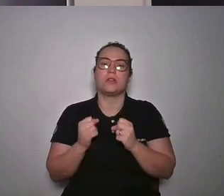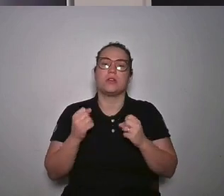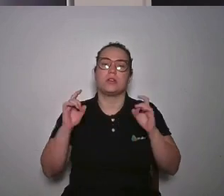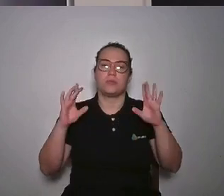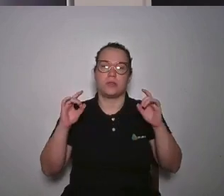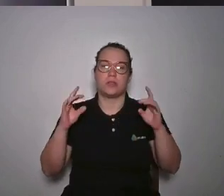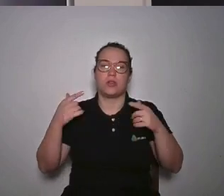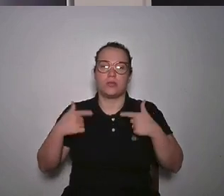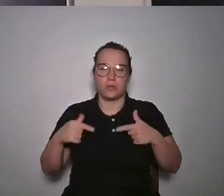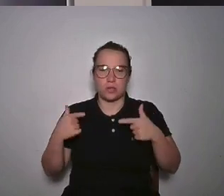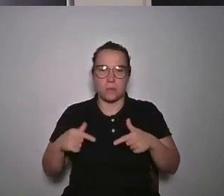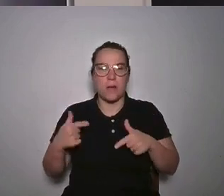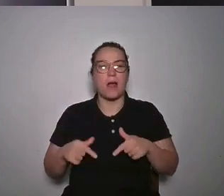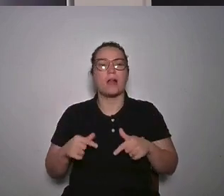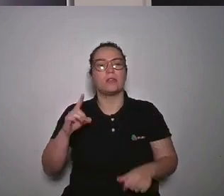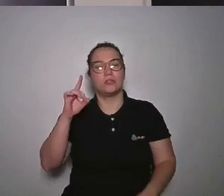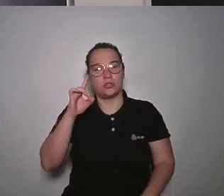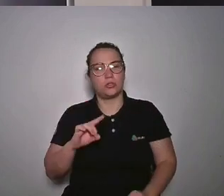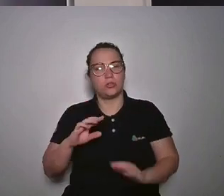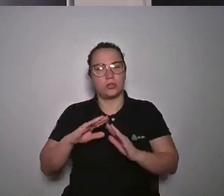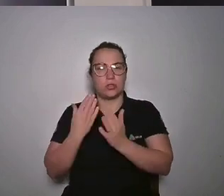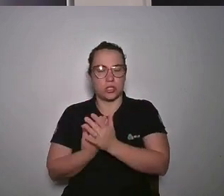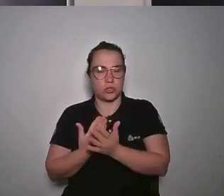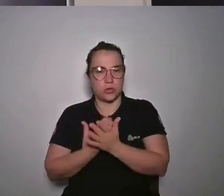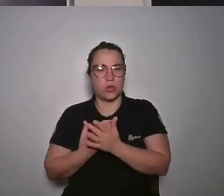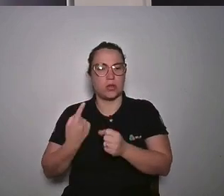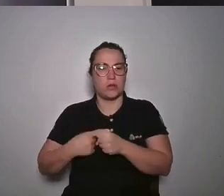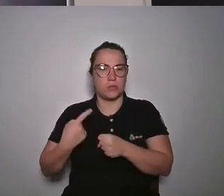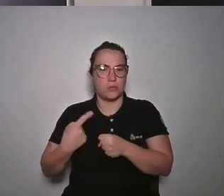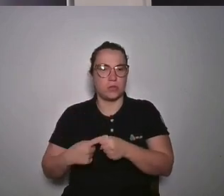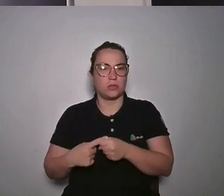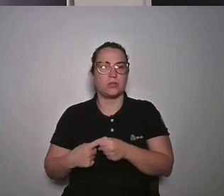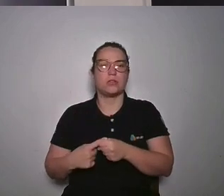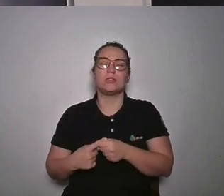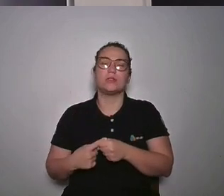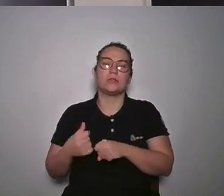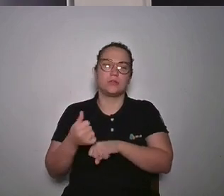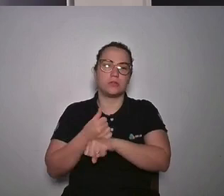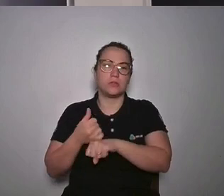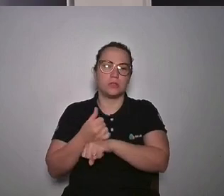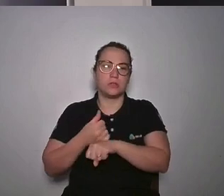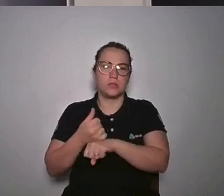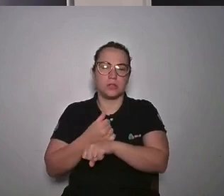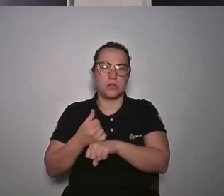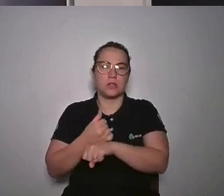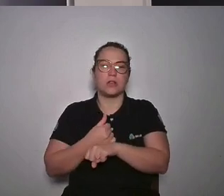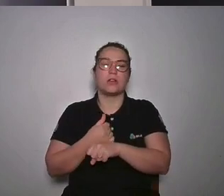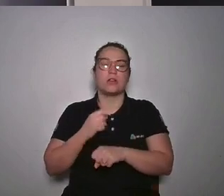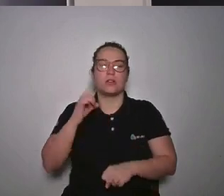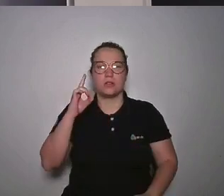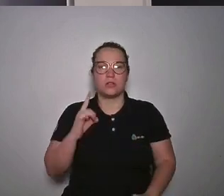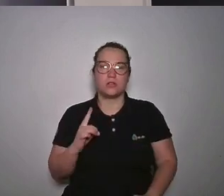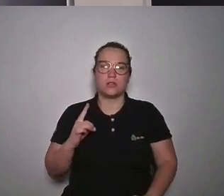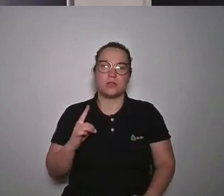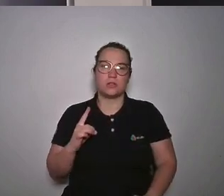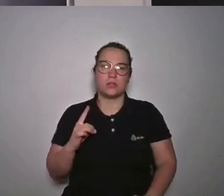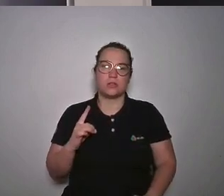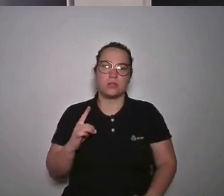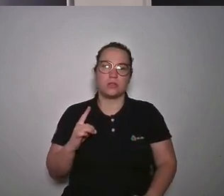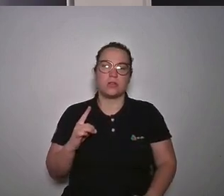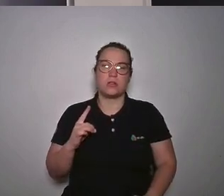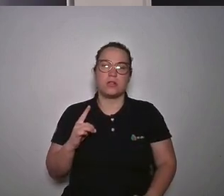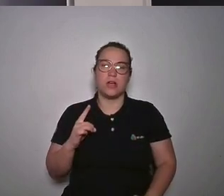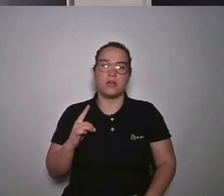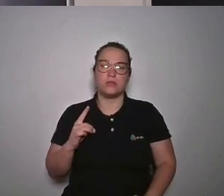o Cine, Diretoria da Escola Municipal Técnica Profissionalizante e Diretoria de Pesca